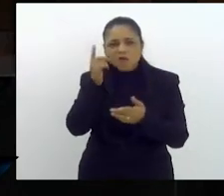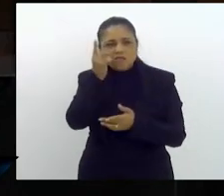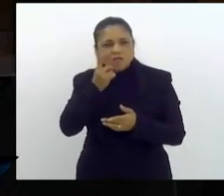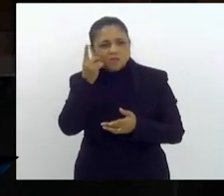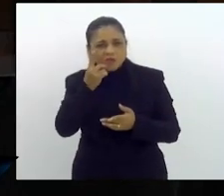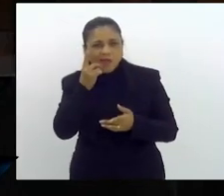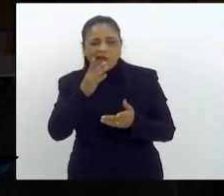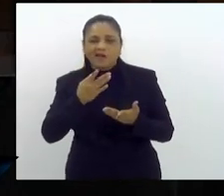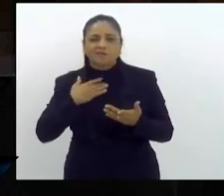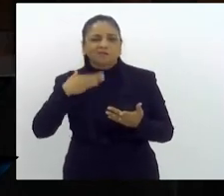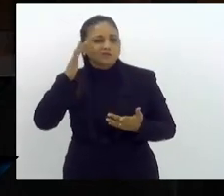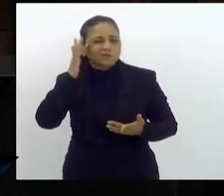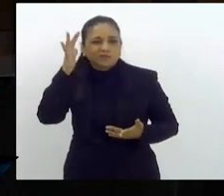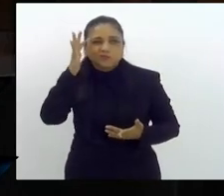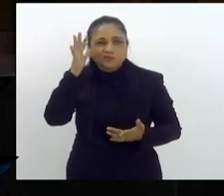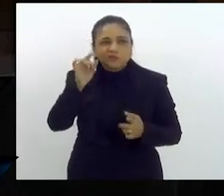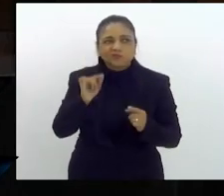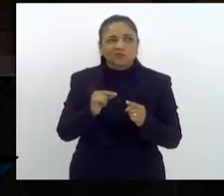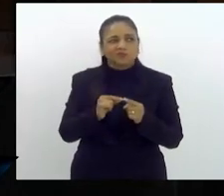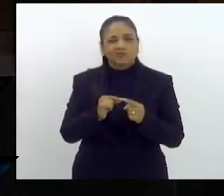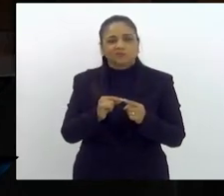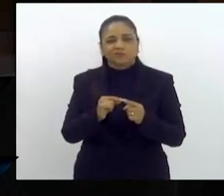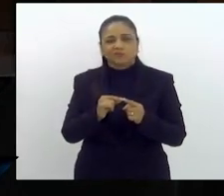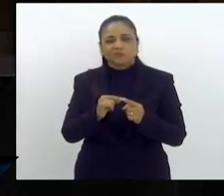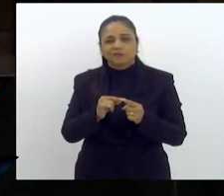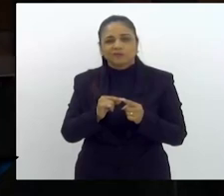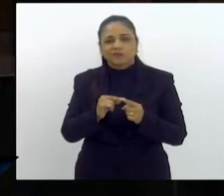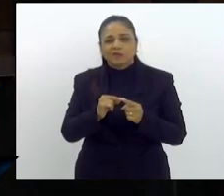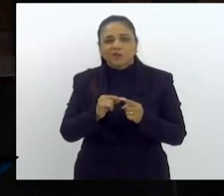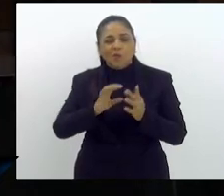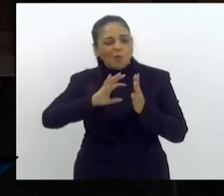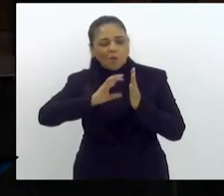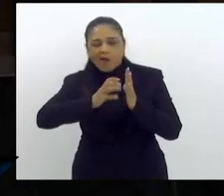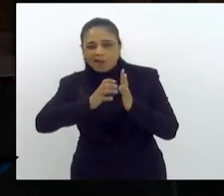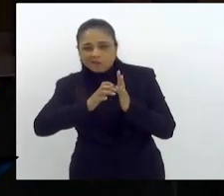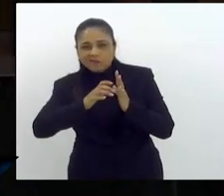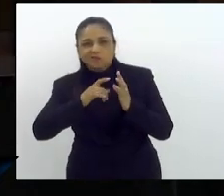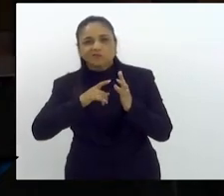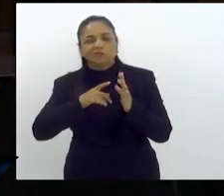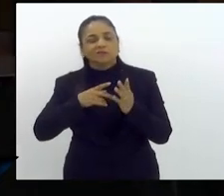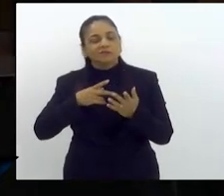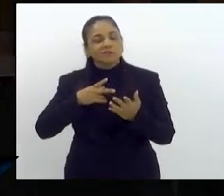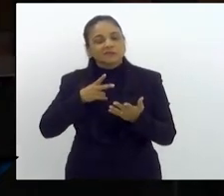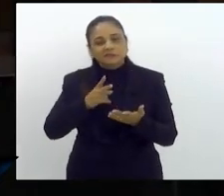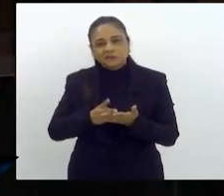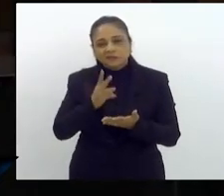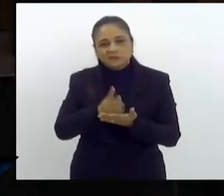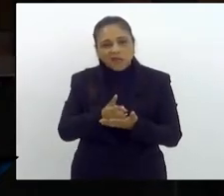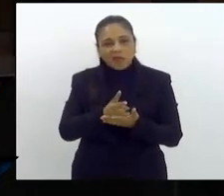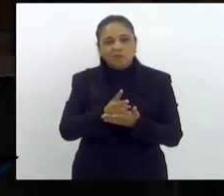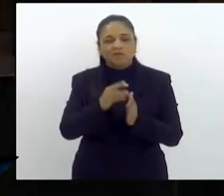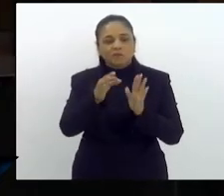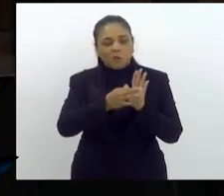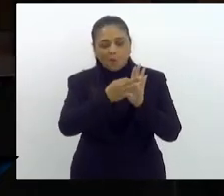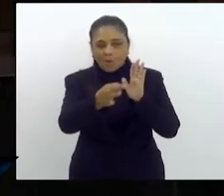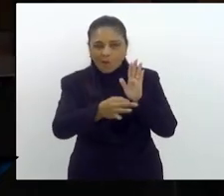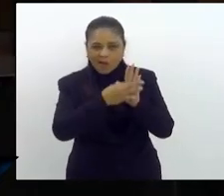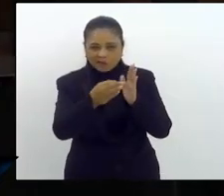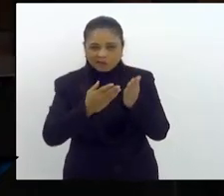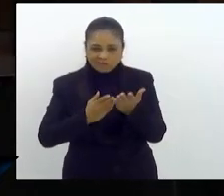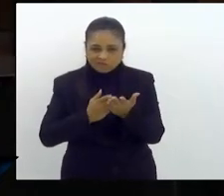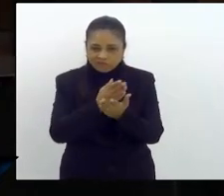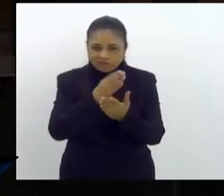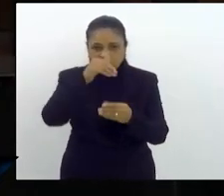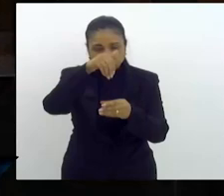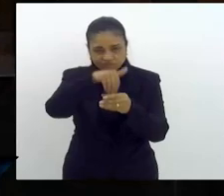ideologia de qualquer linha partidária vai ter sempre o intuito do parecer favorável do deputado